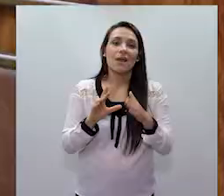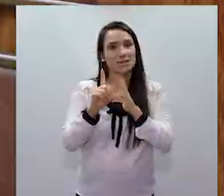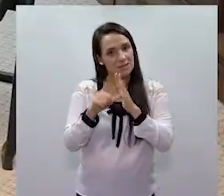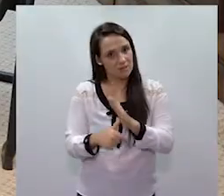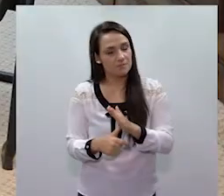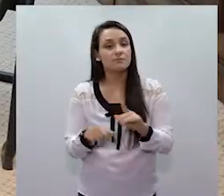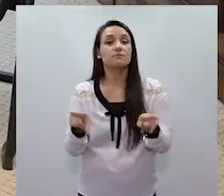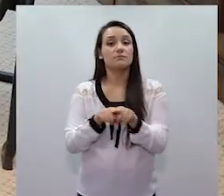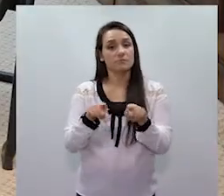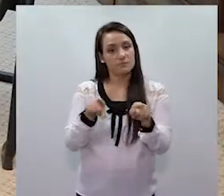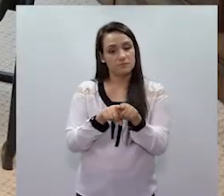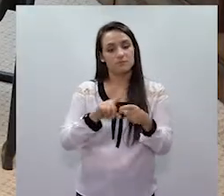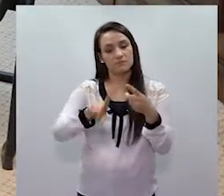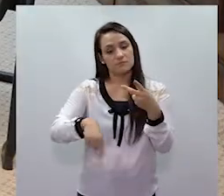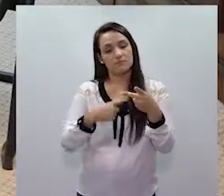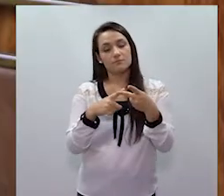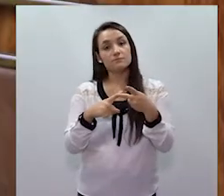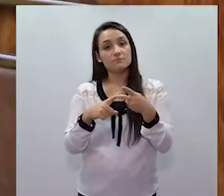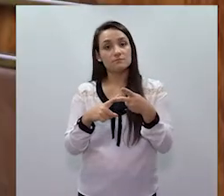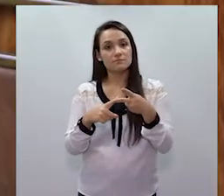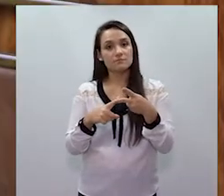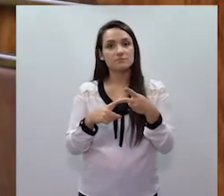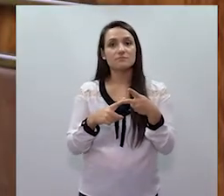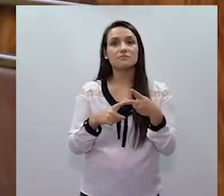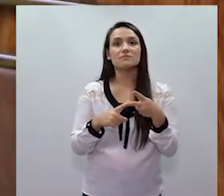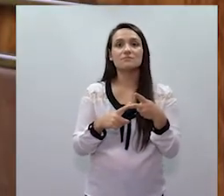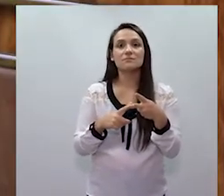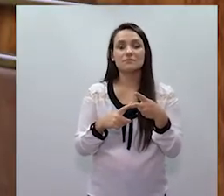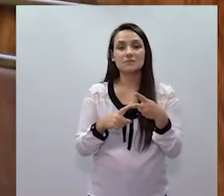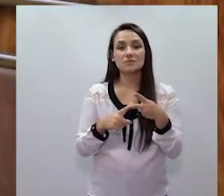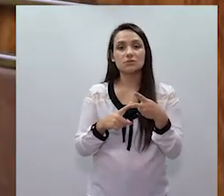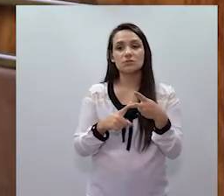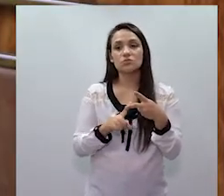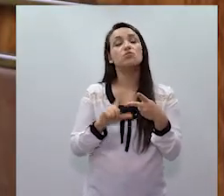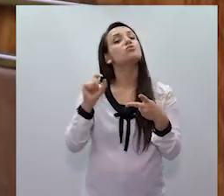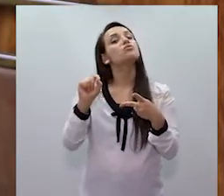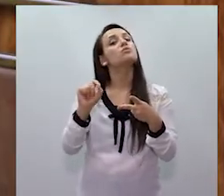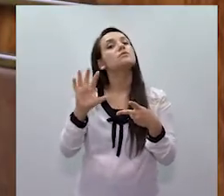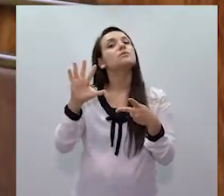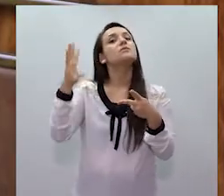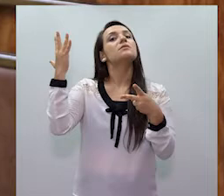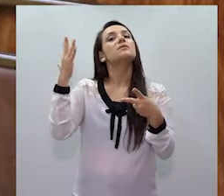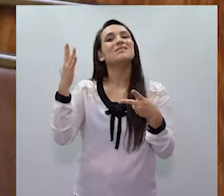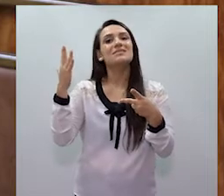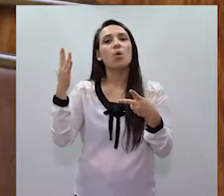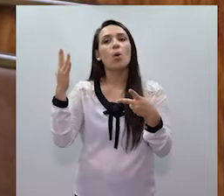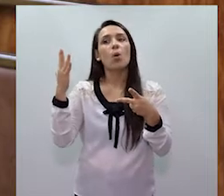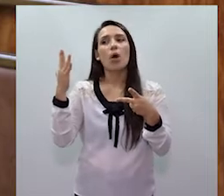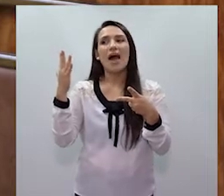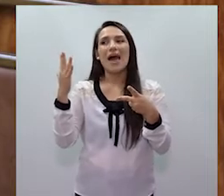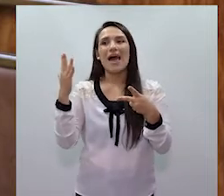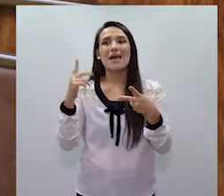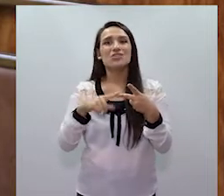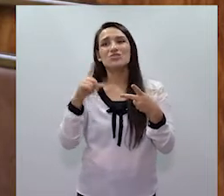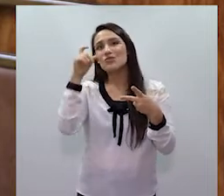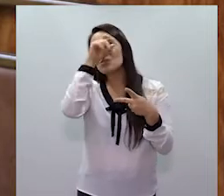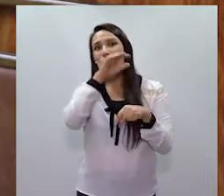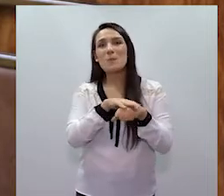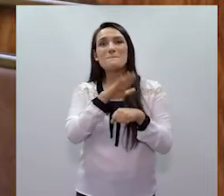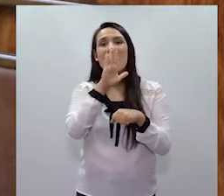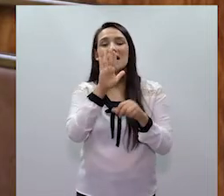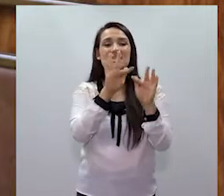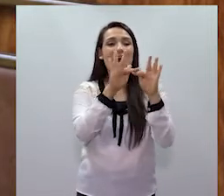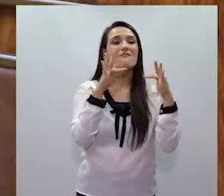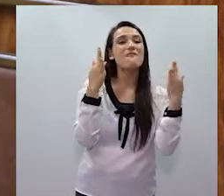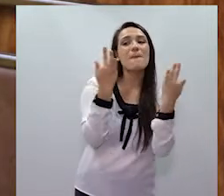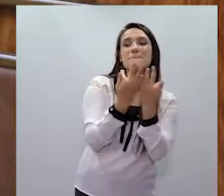A outra dificuldade que nós observamos foi de aproximação dos pretendentes com a criança. Porque quando alguém vai